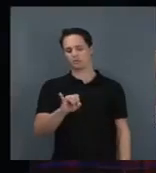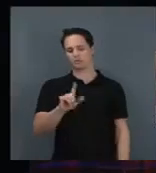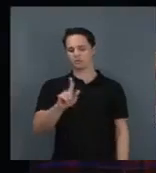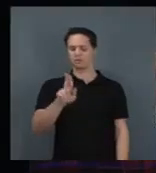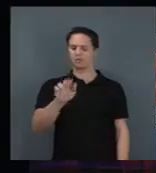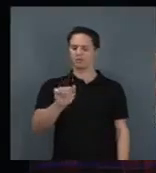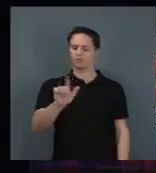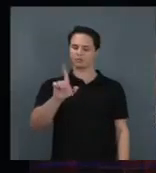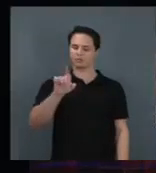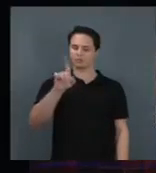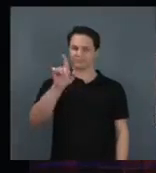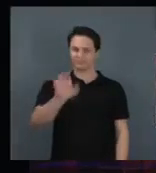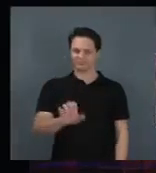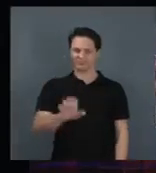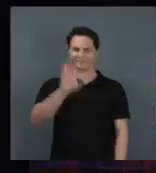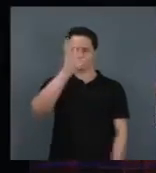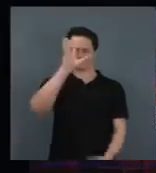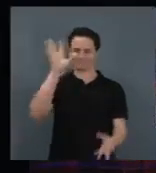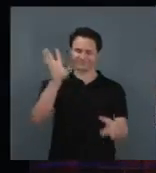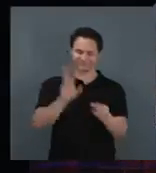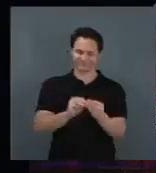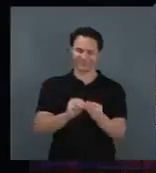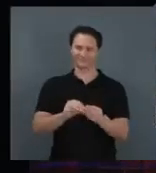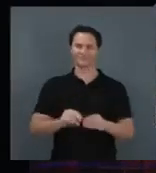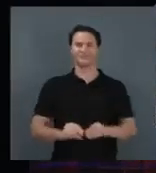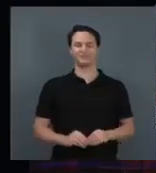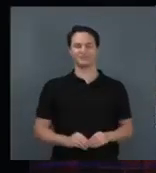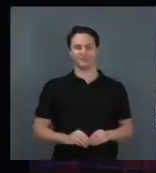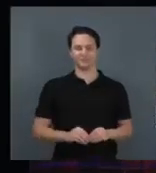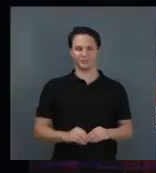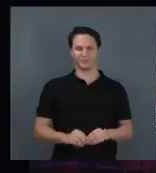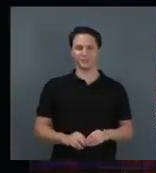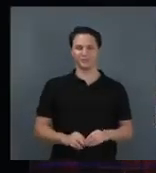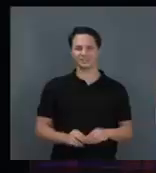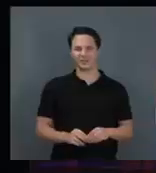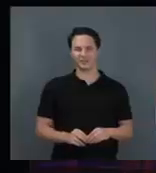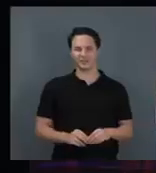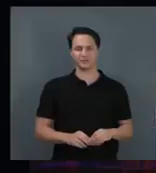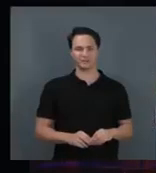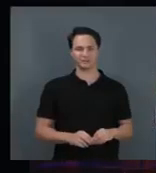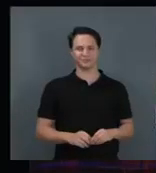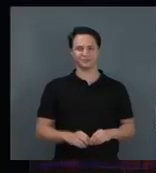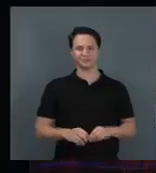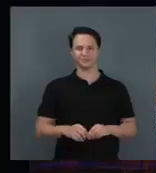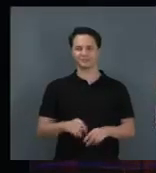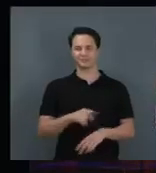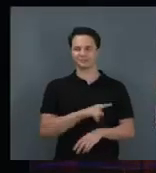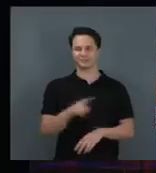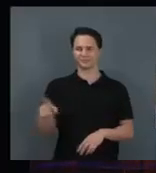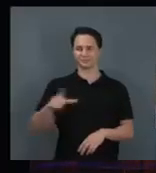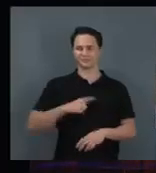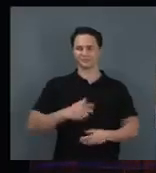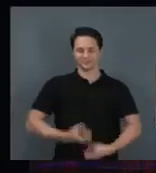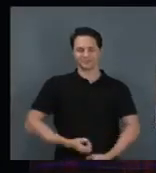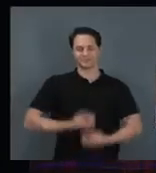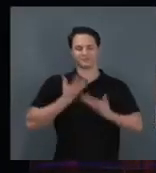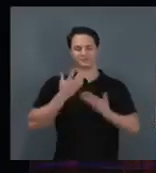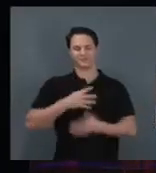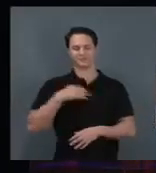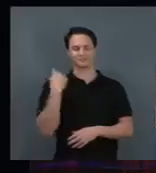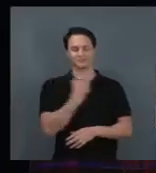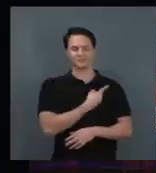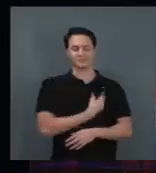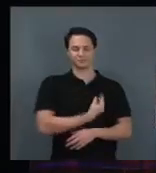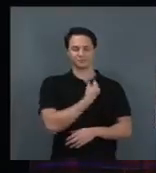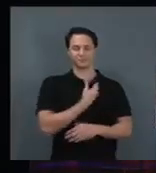termino, presidente, que o exemplo do Papa Francisco inspire a todos nós,